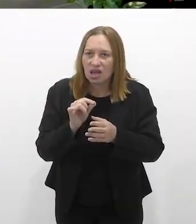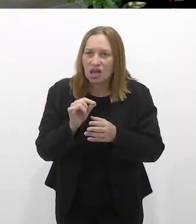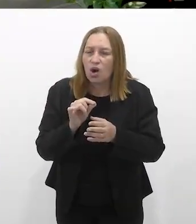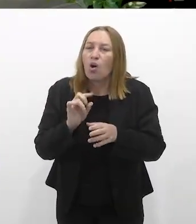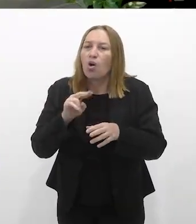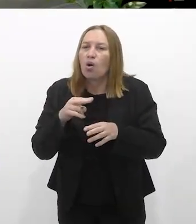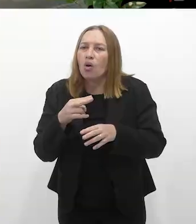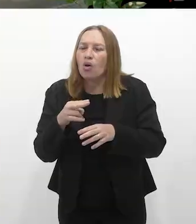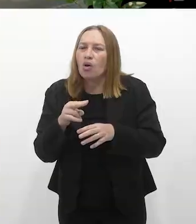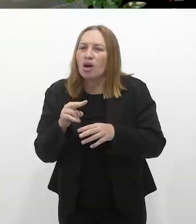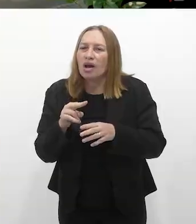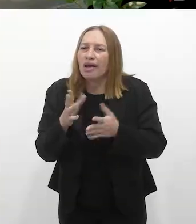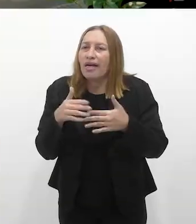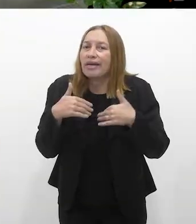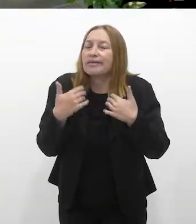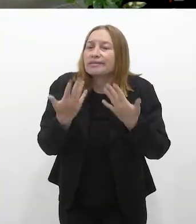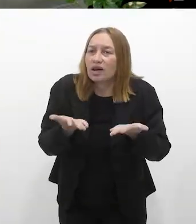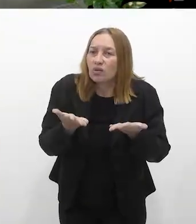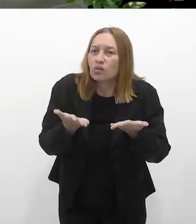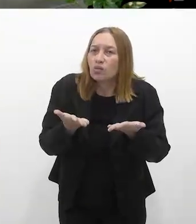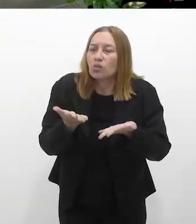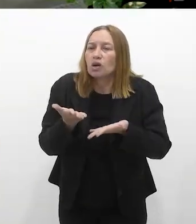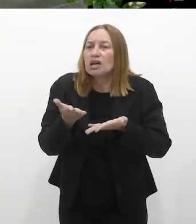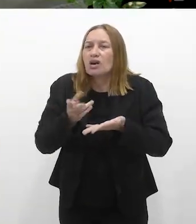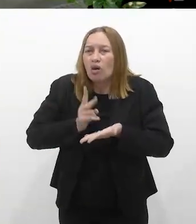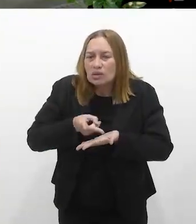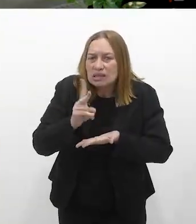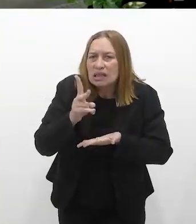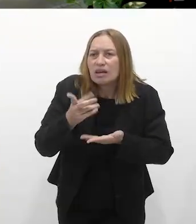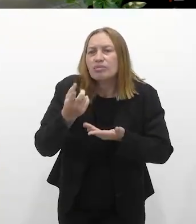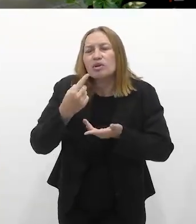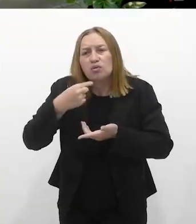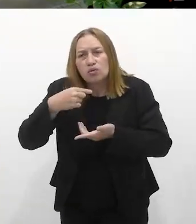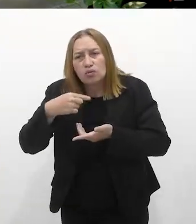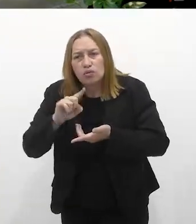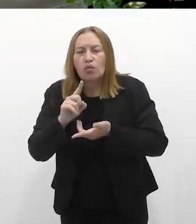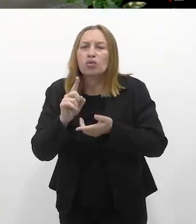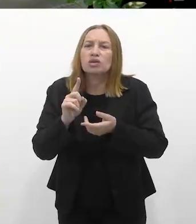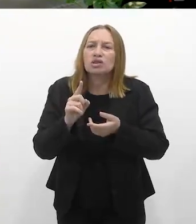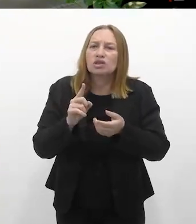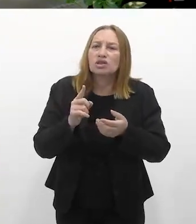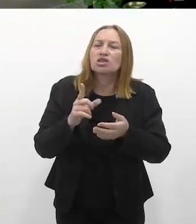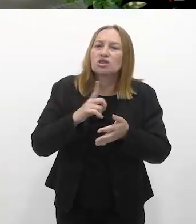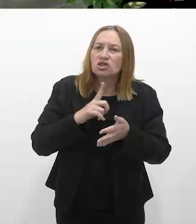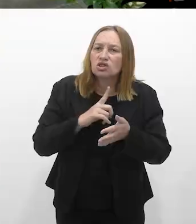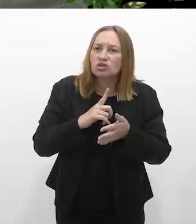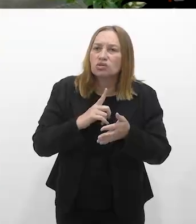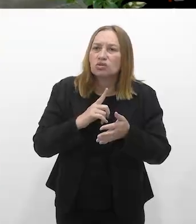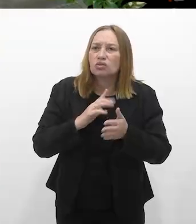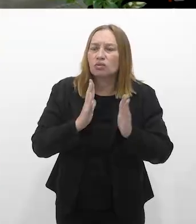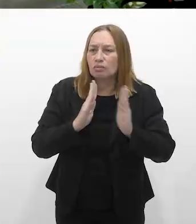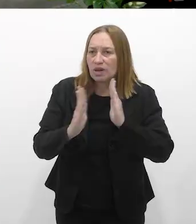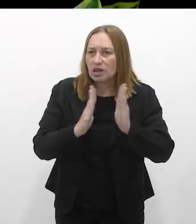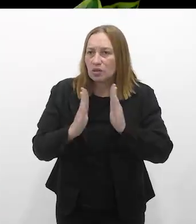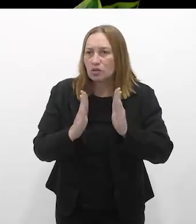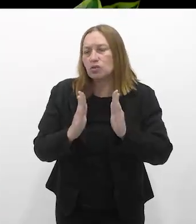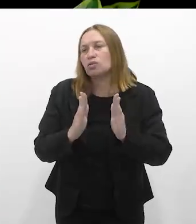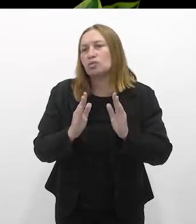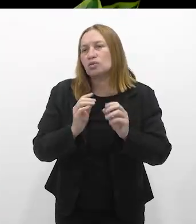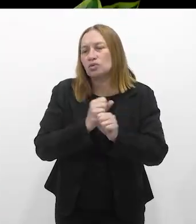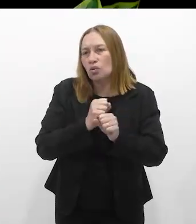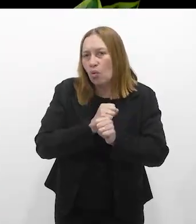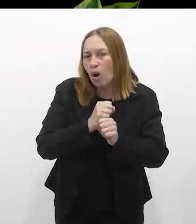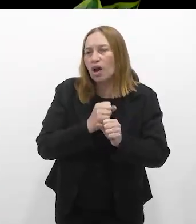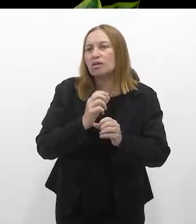médico não ligava os pontos? Não, nunca. Eu sempre fui, né? Tinha uma rotina ginecológica